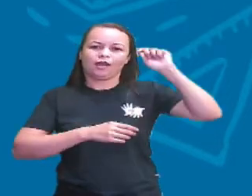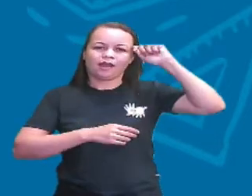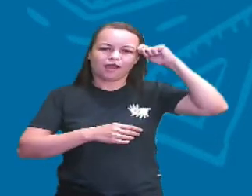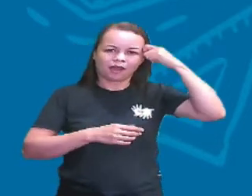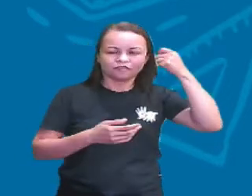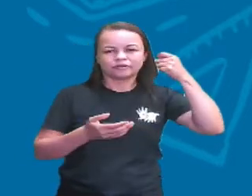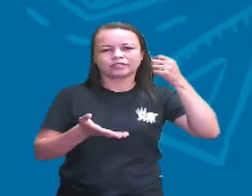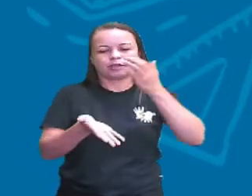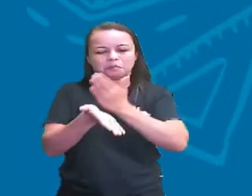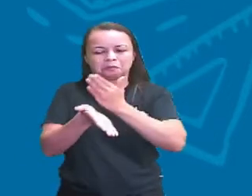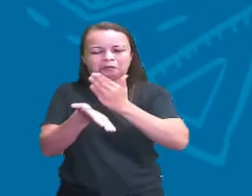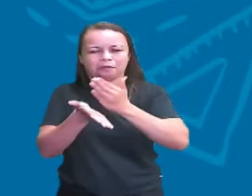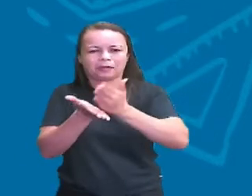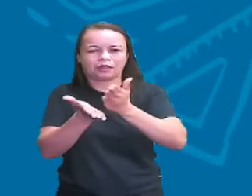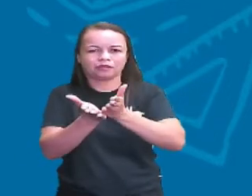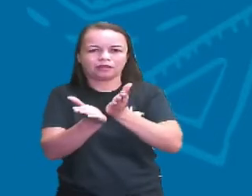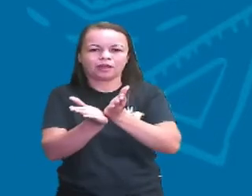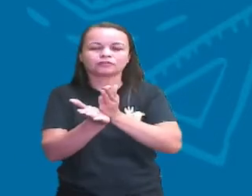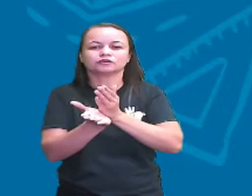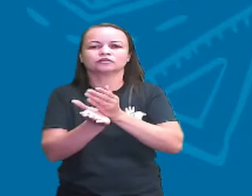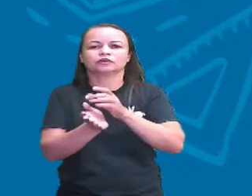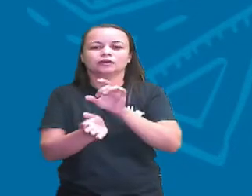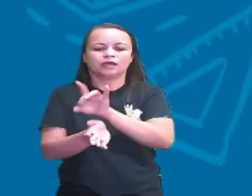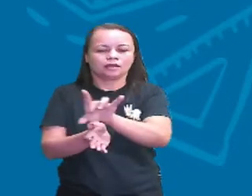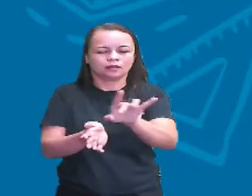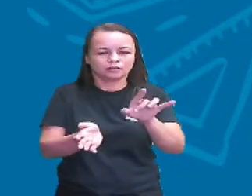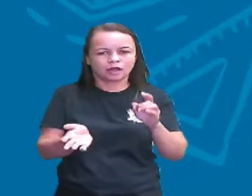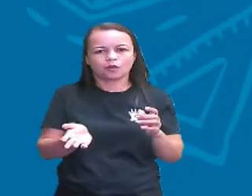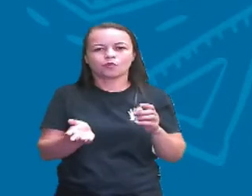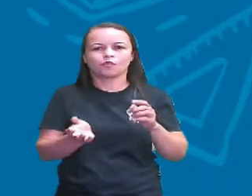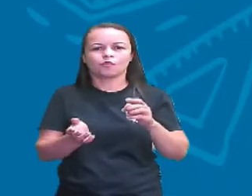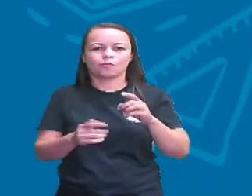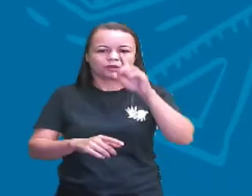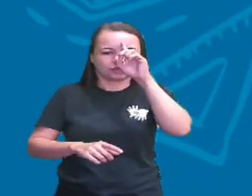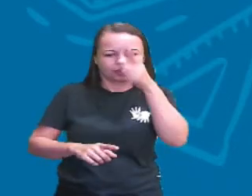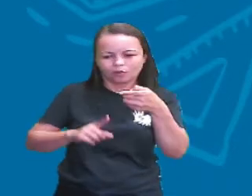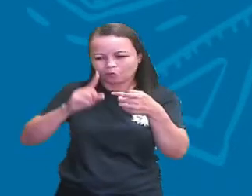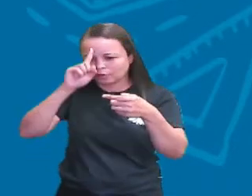cada uma delas dominasse uma região. Tá?